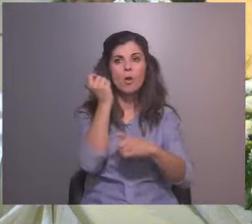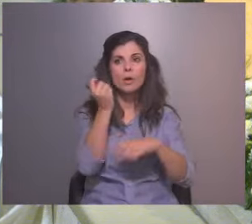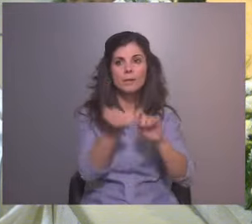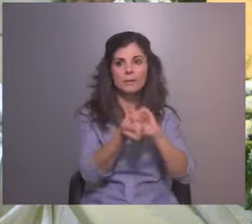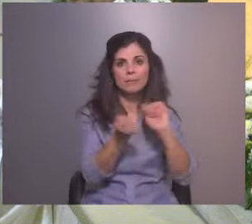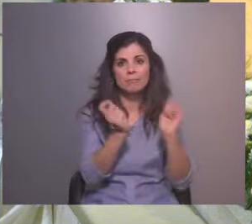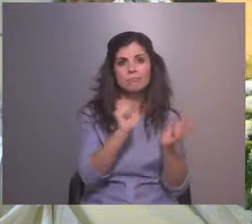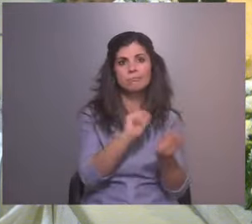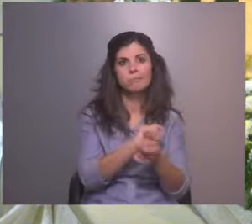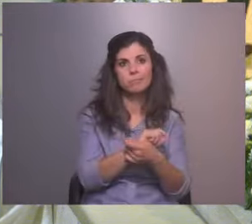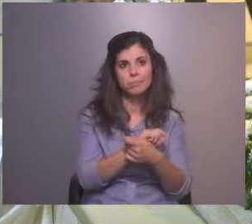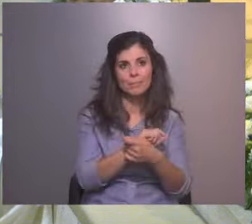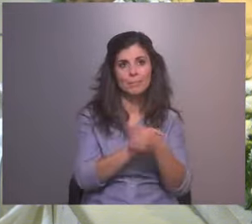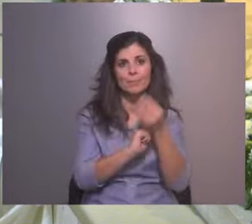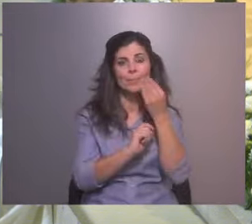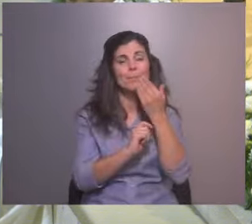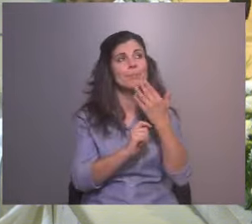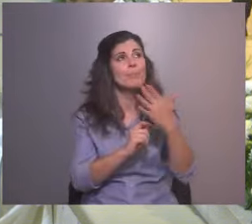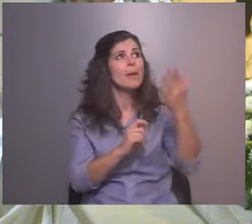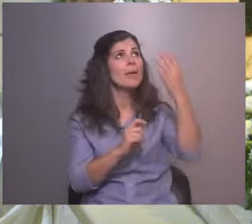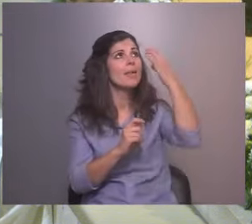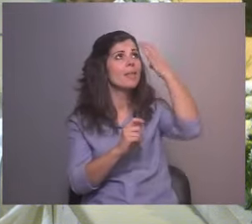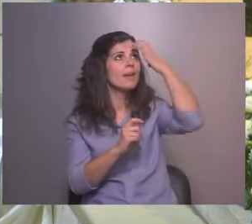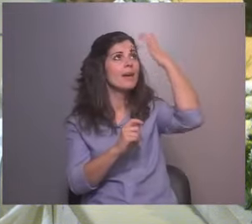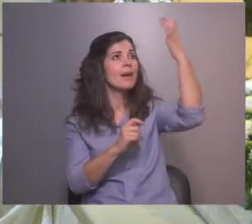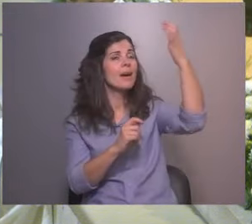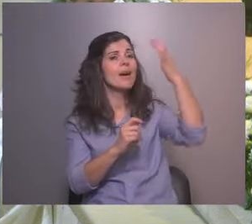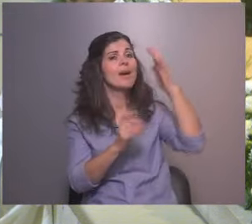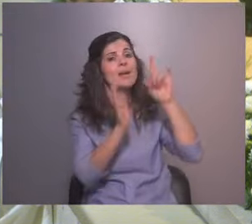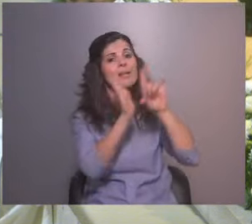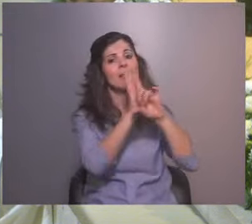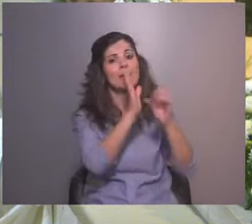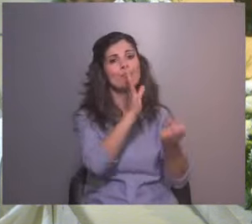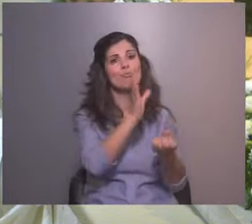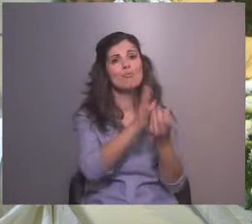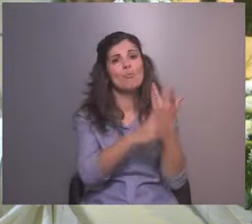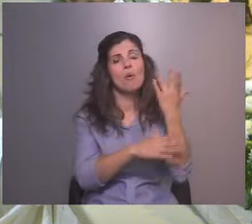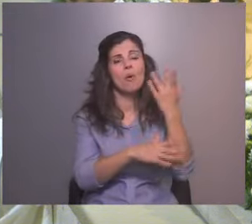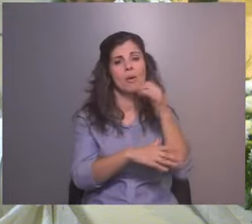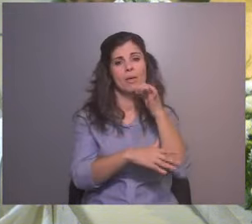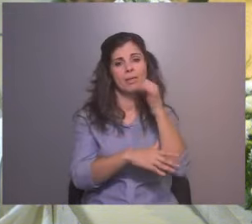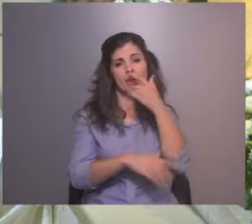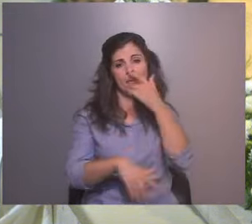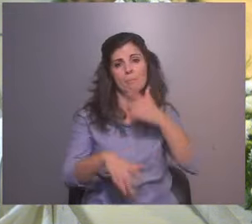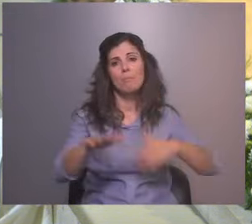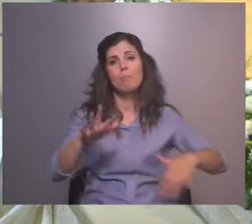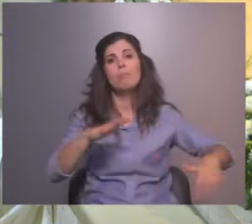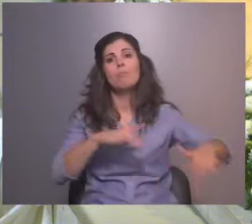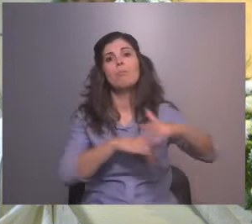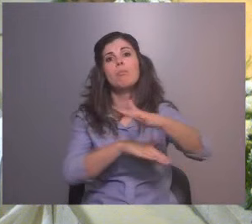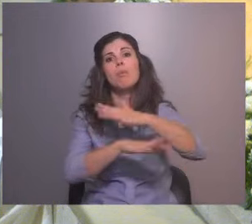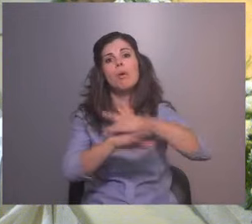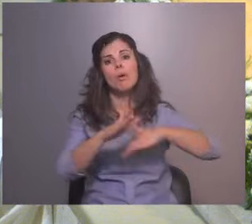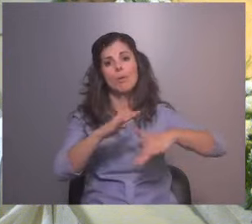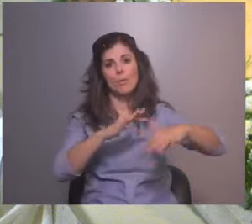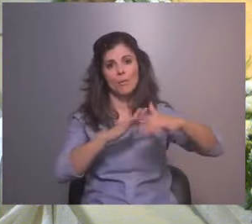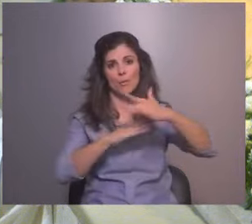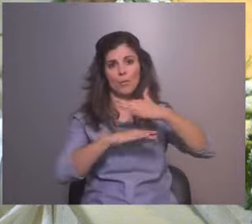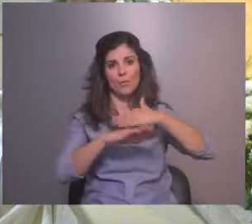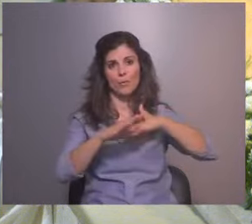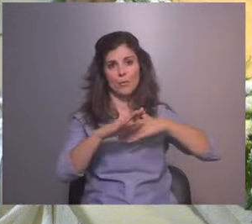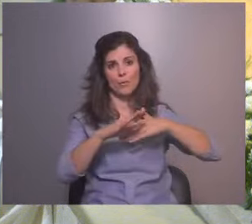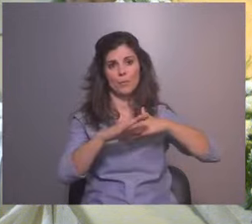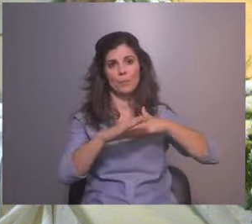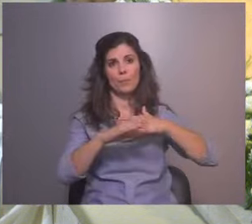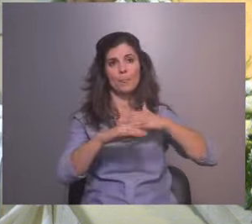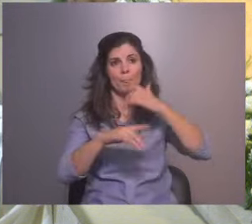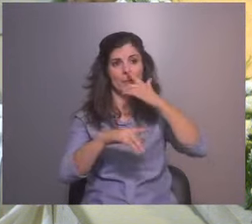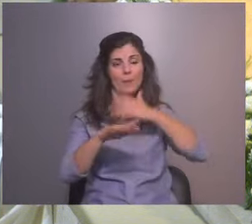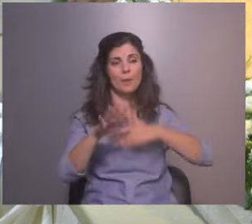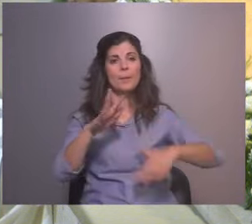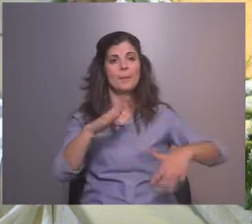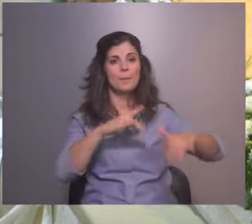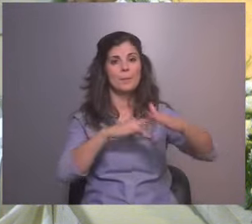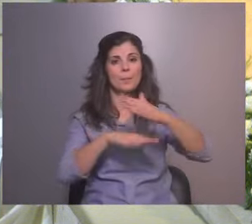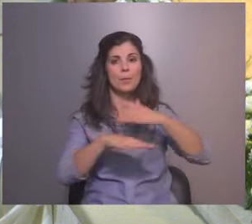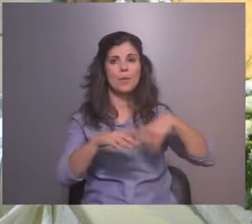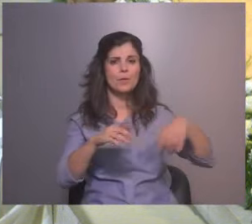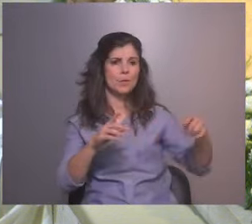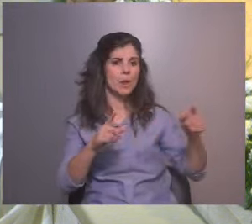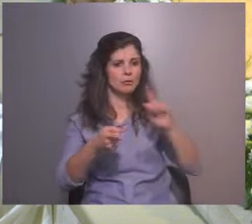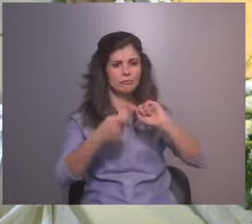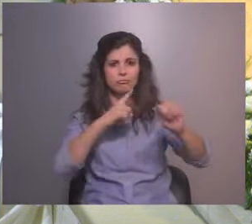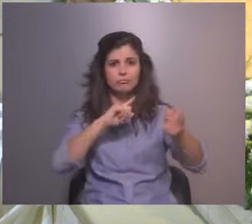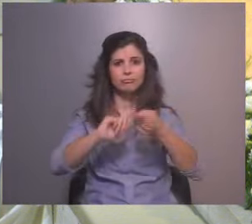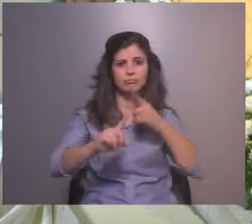pedimos assim à bem-aventurada Virgem, a Mãe do Príncipe da Paz, pedimos-lhe que as lanças